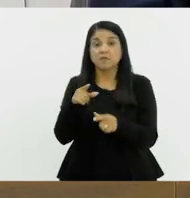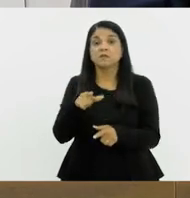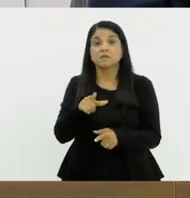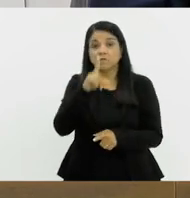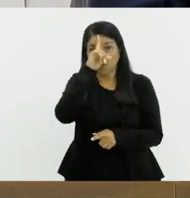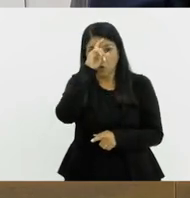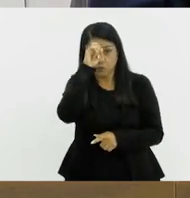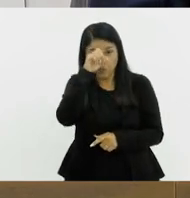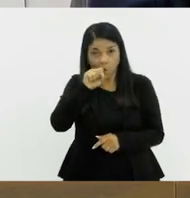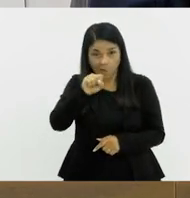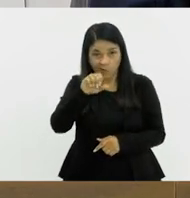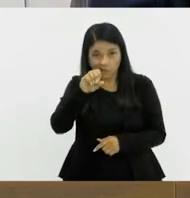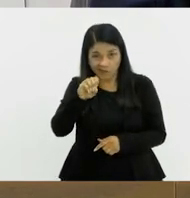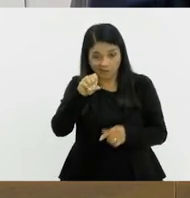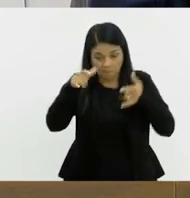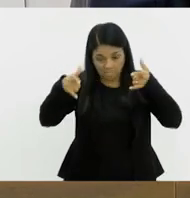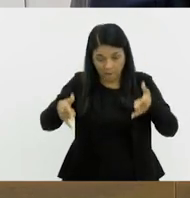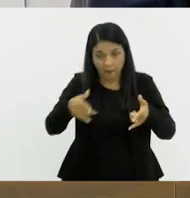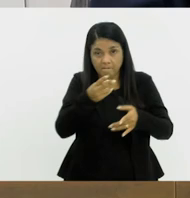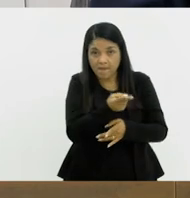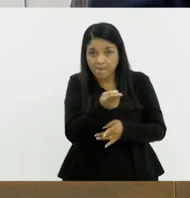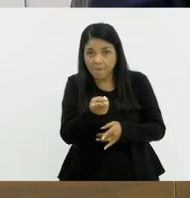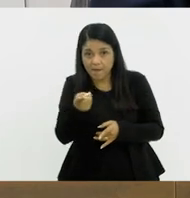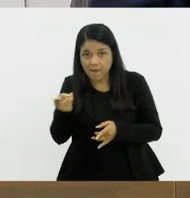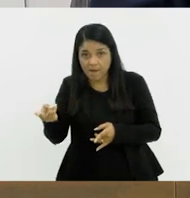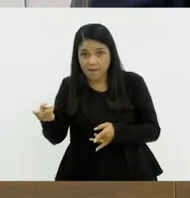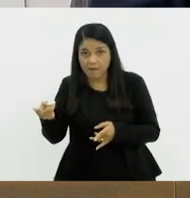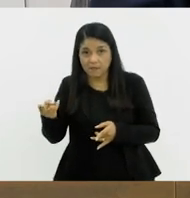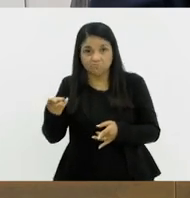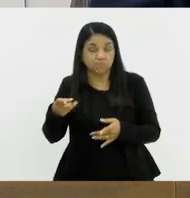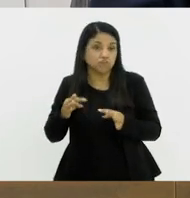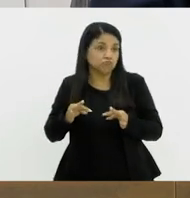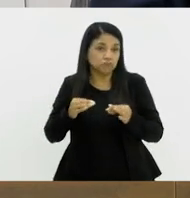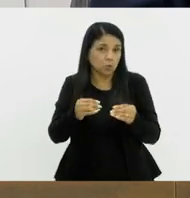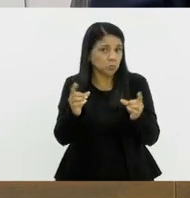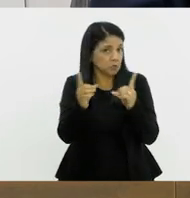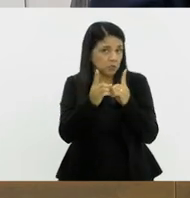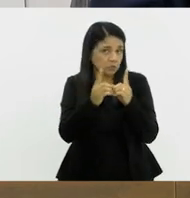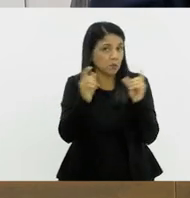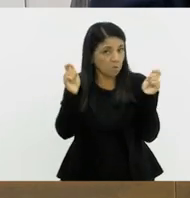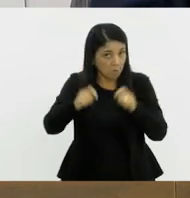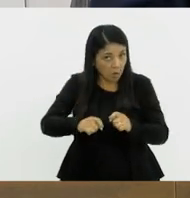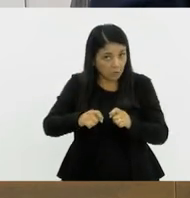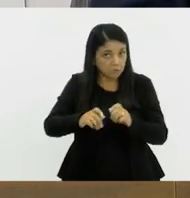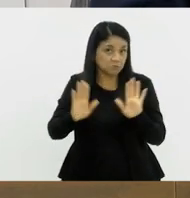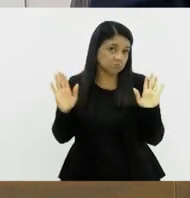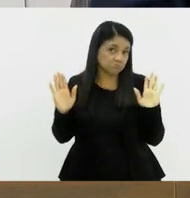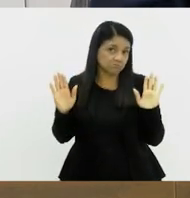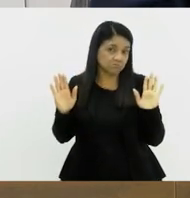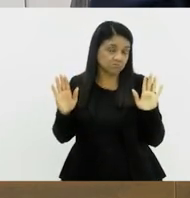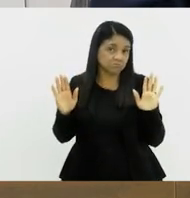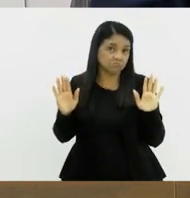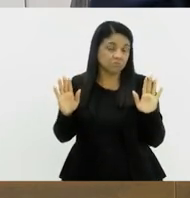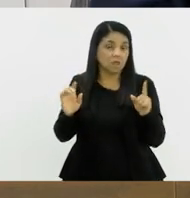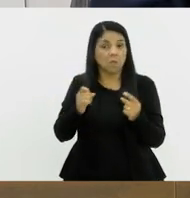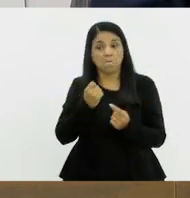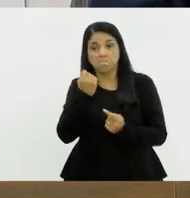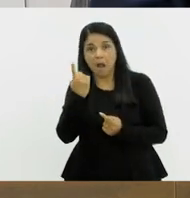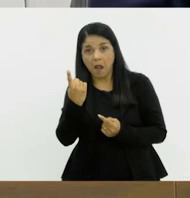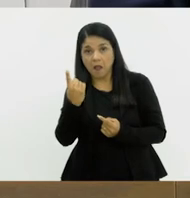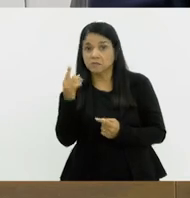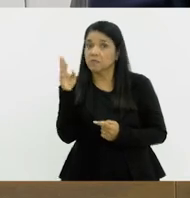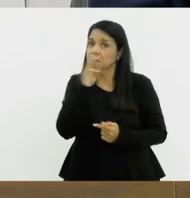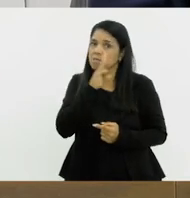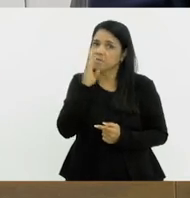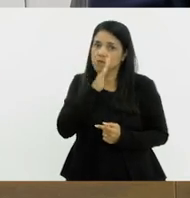leitos? Eu imagino que praticamente todas, né? Salvo casos de emergência médica